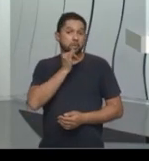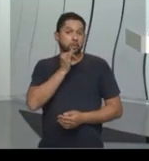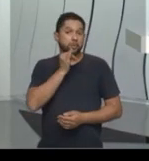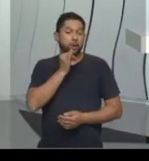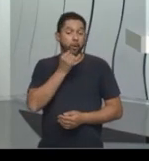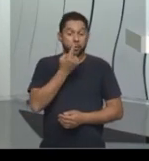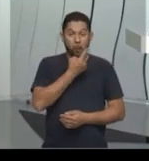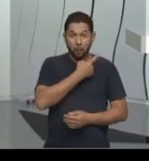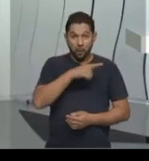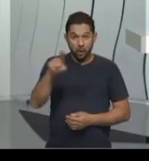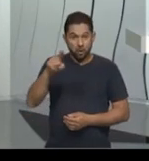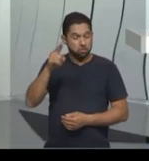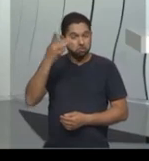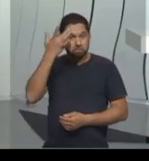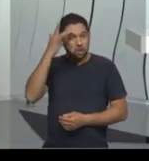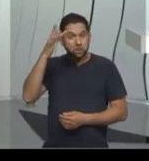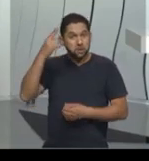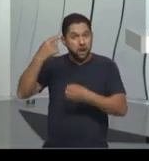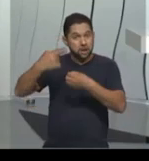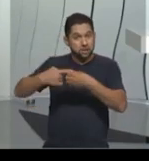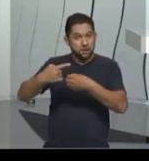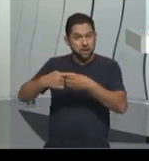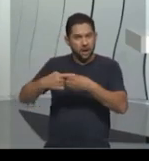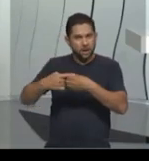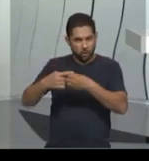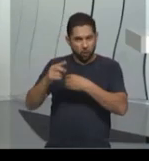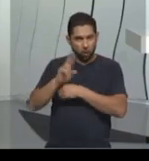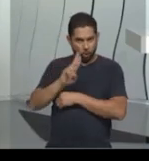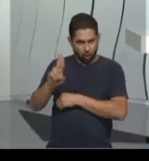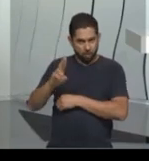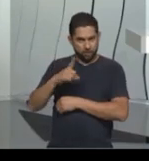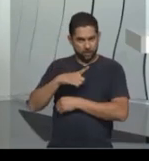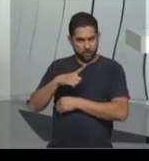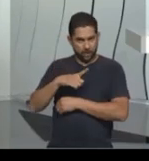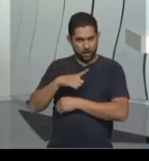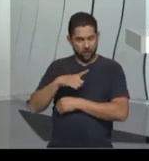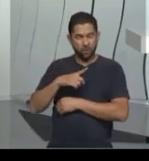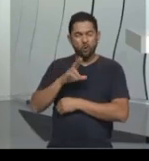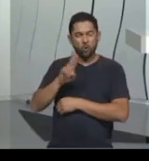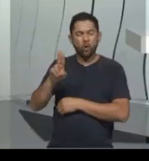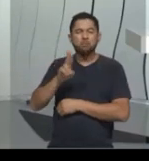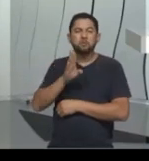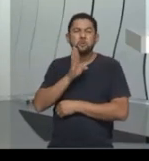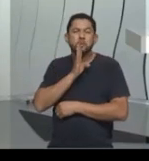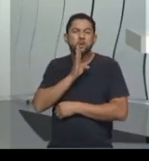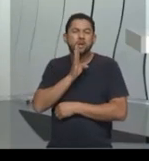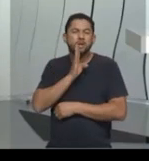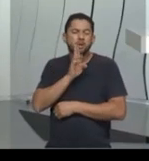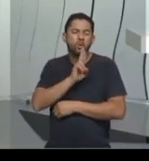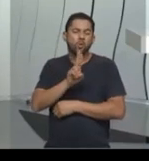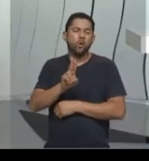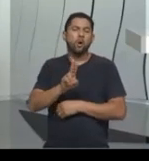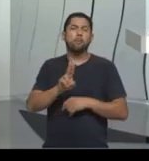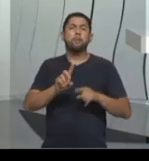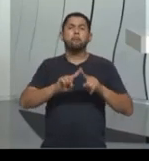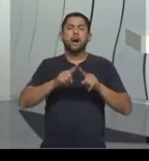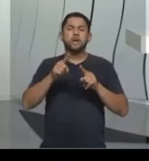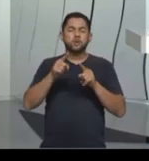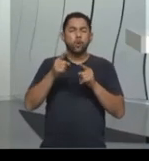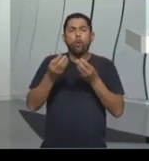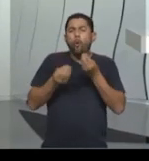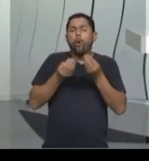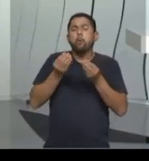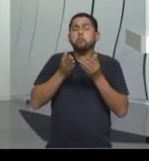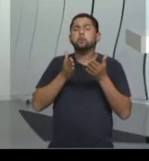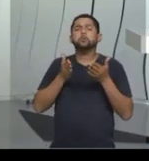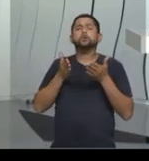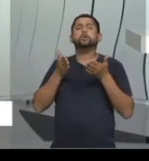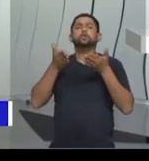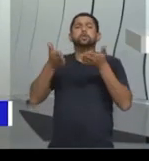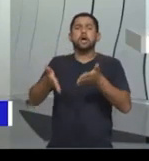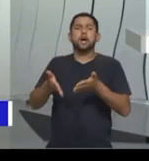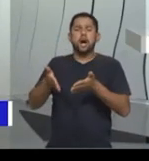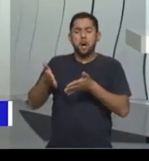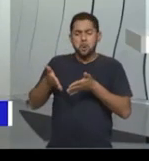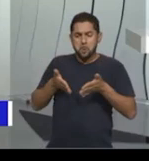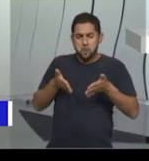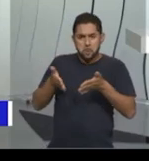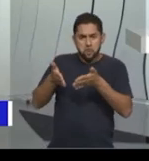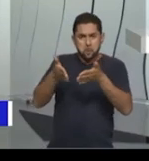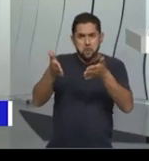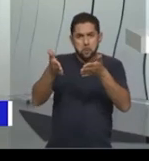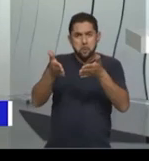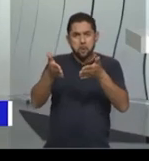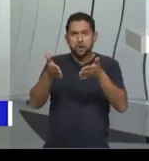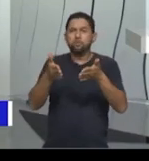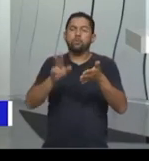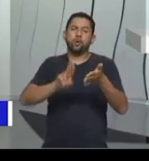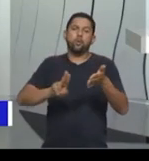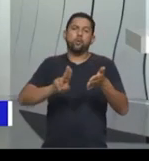uma determinada cidade, você sabe o nome da cidade, mas você não sabe aonde que ela está localizada. Então, você vai utilizar aí o sistema de